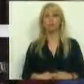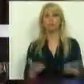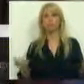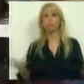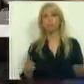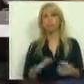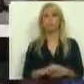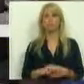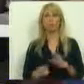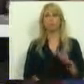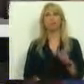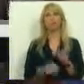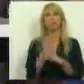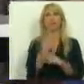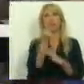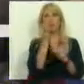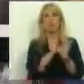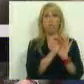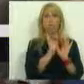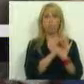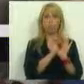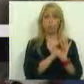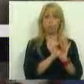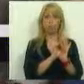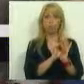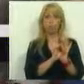Portanto, criação do fundo,